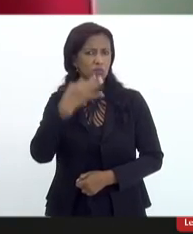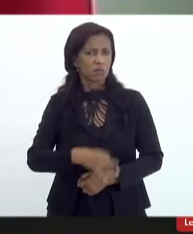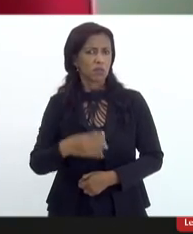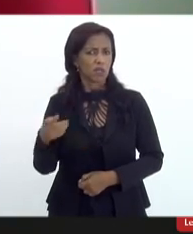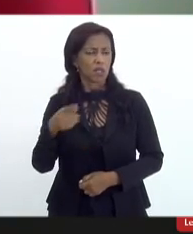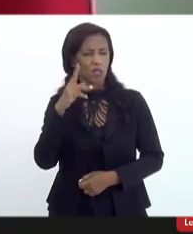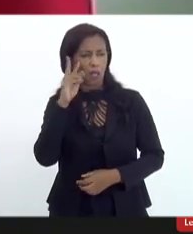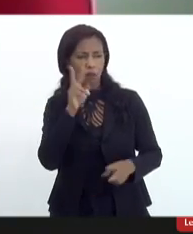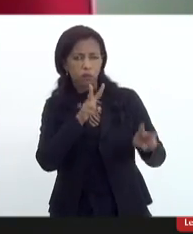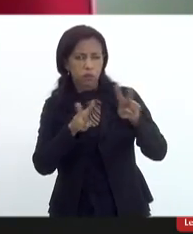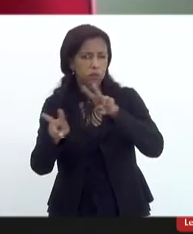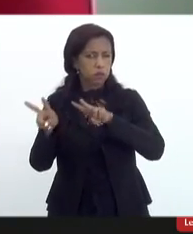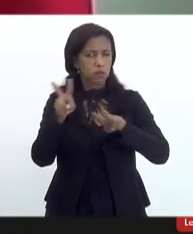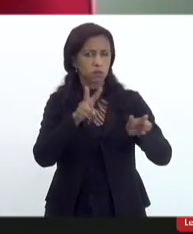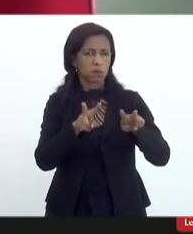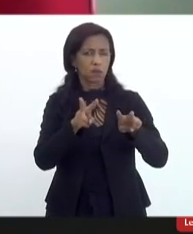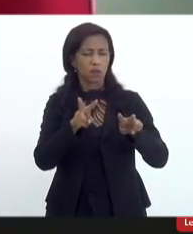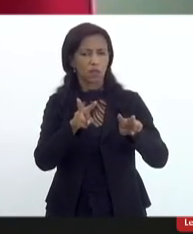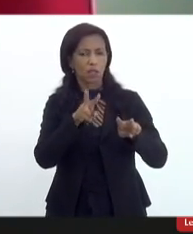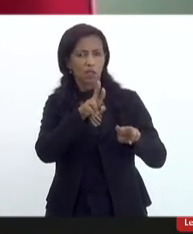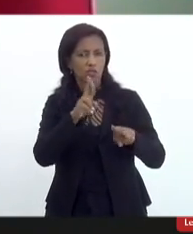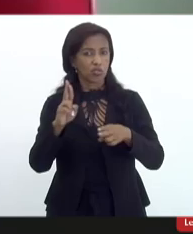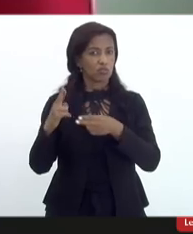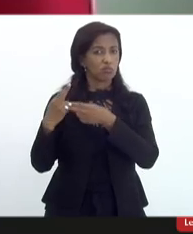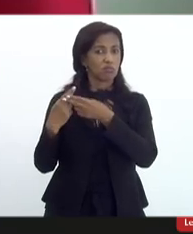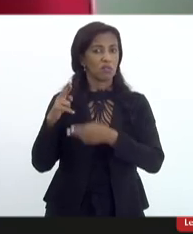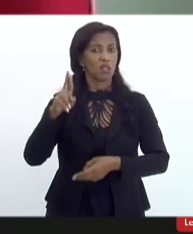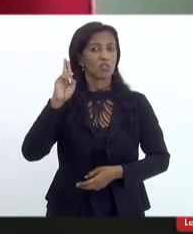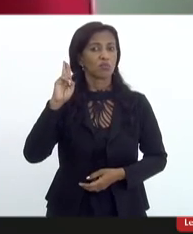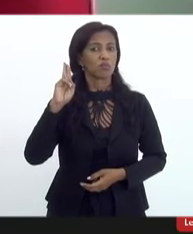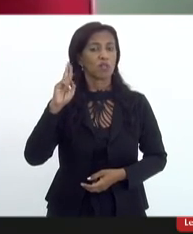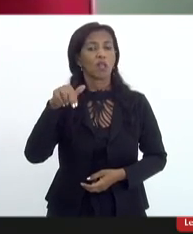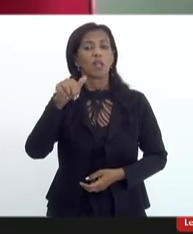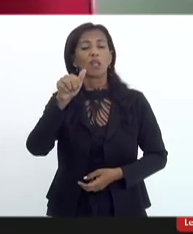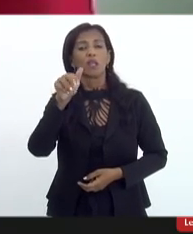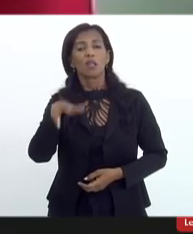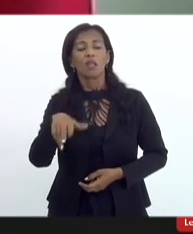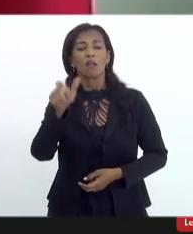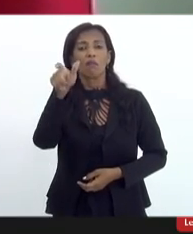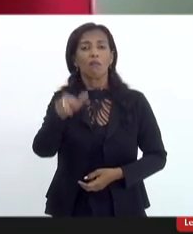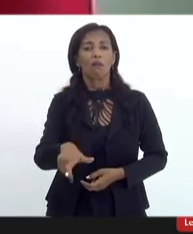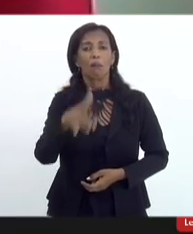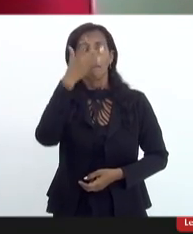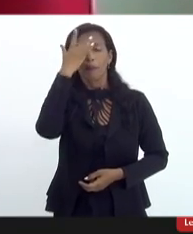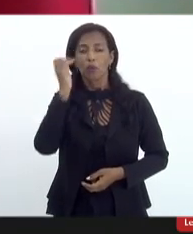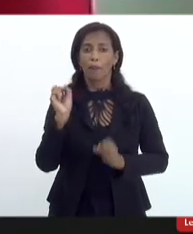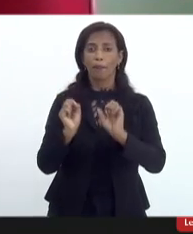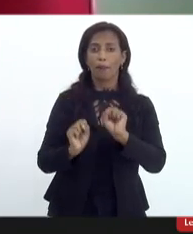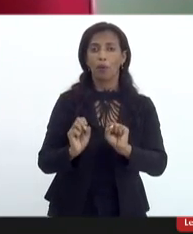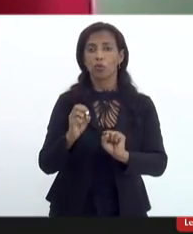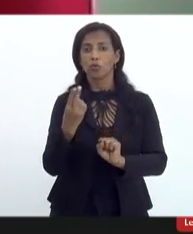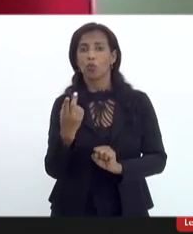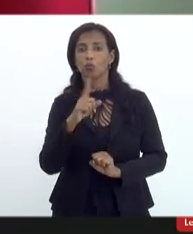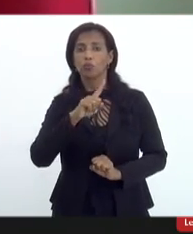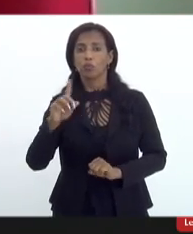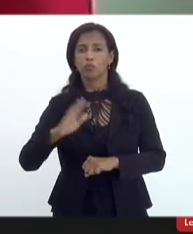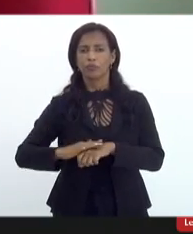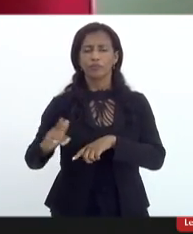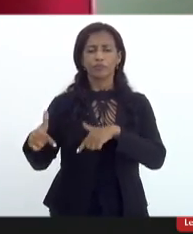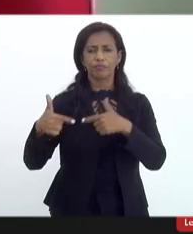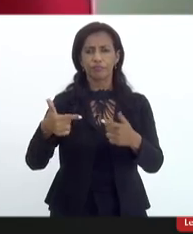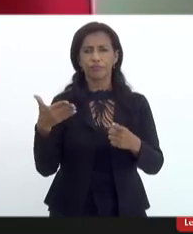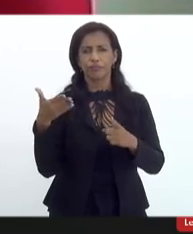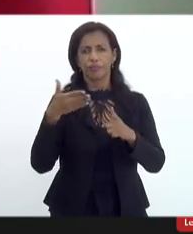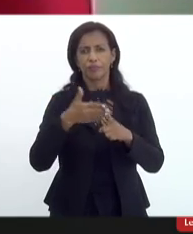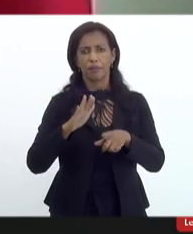ele está atento a essa questão, né, de responsabilizar aqueles que possam não estar praticando